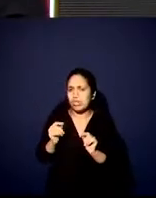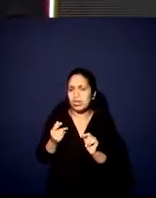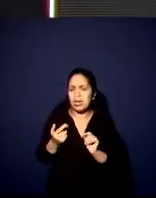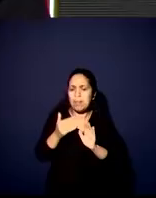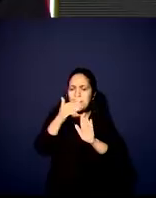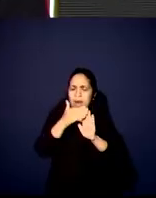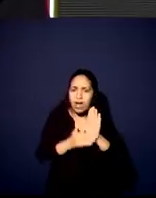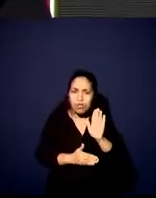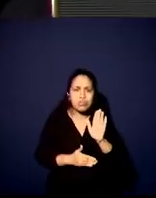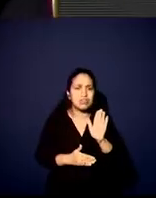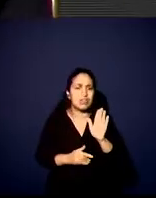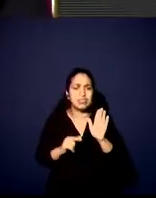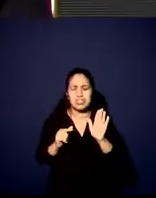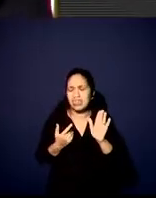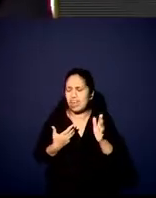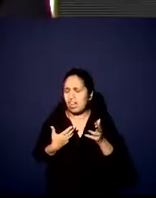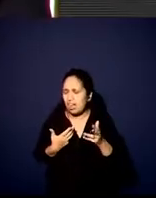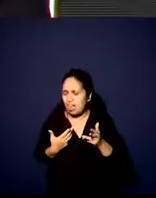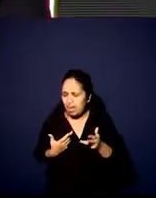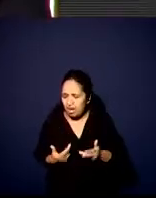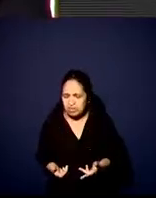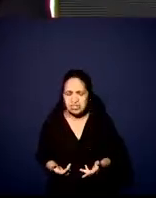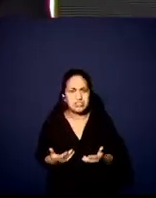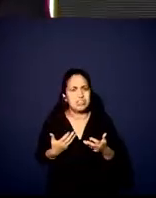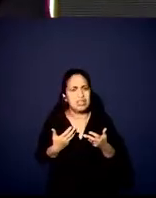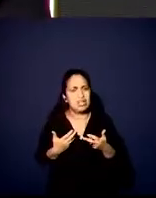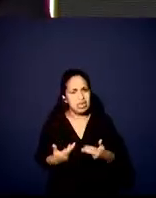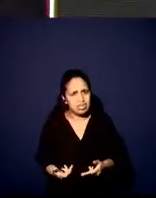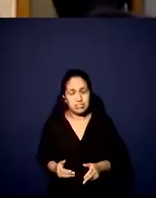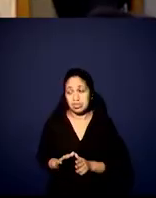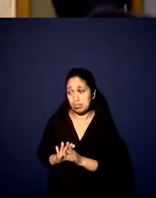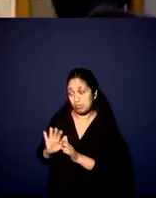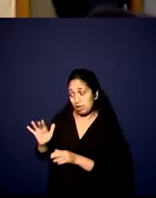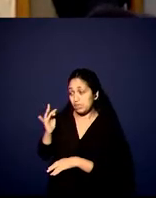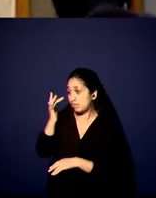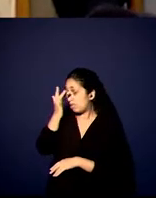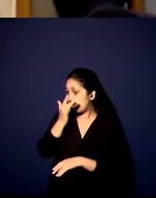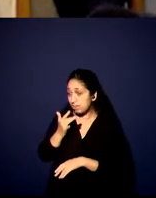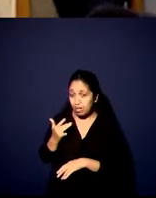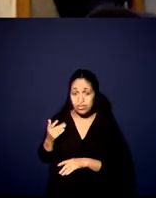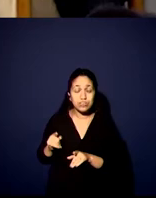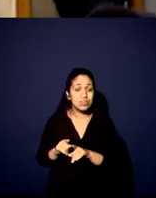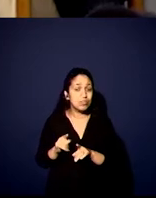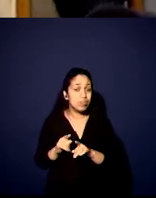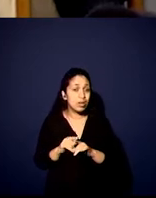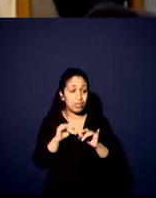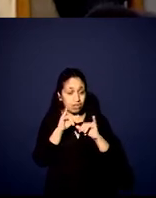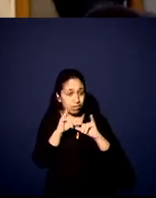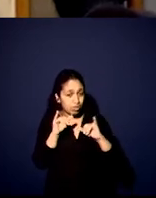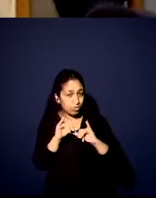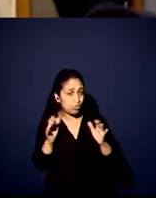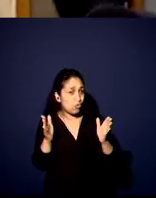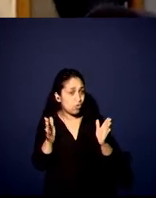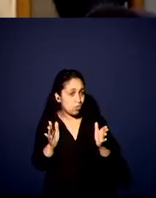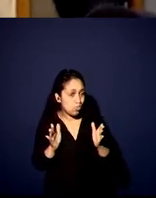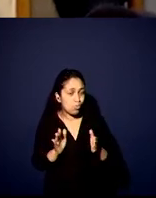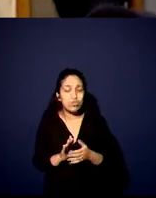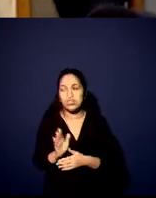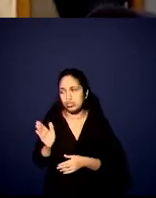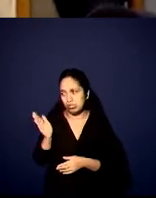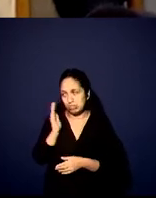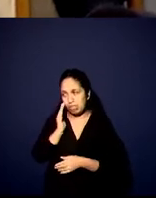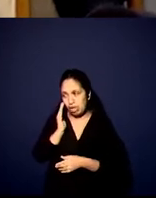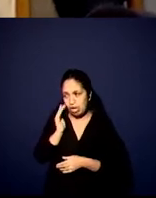repetidamente se cansando mas Ministro Haddad que também falou aqui hoje tem sido e eu não deixo de